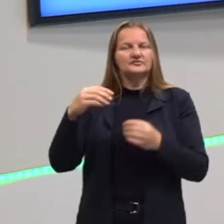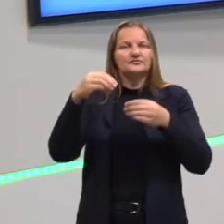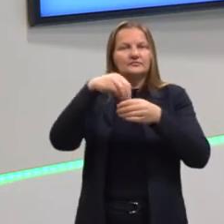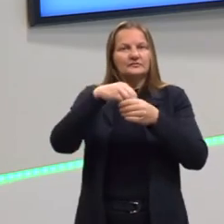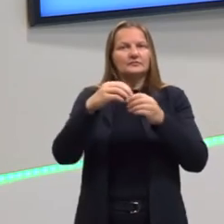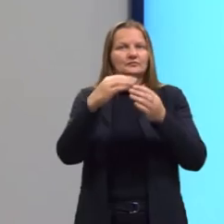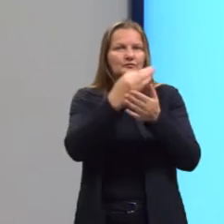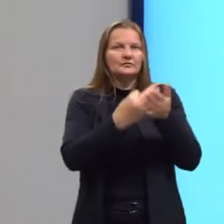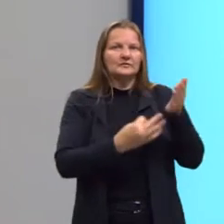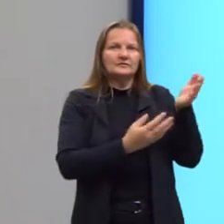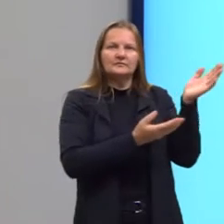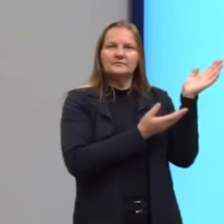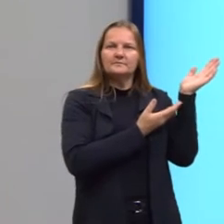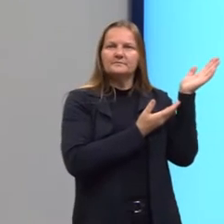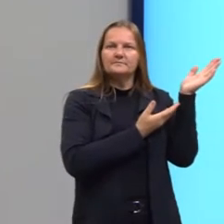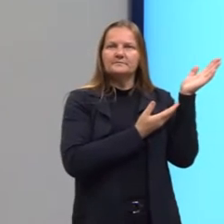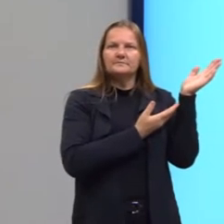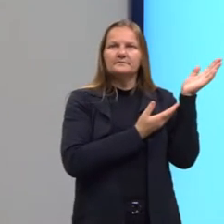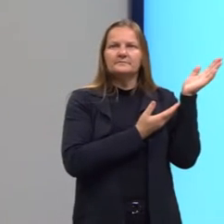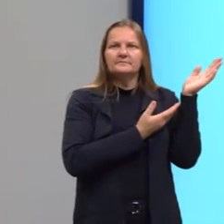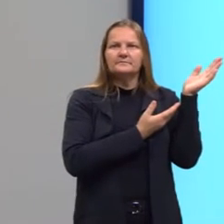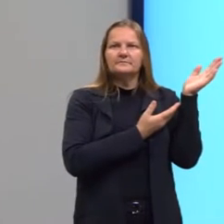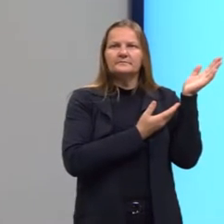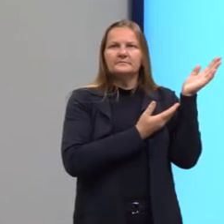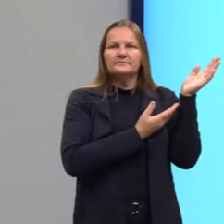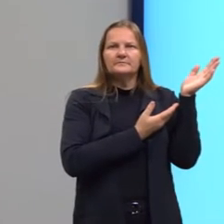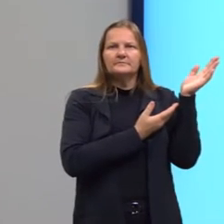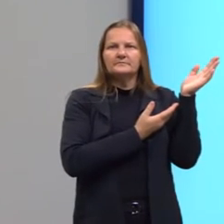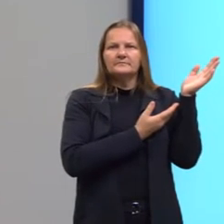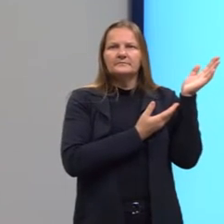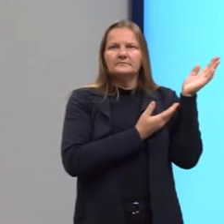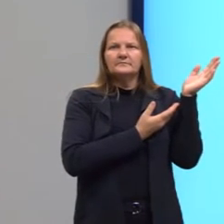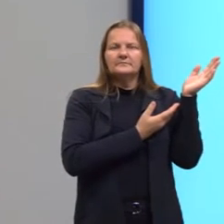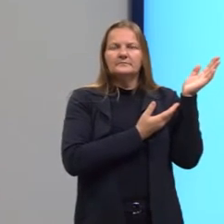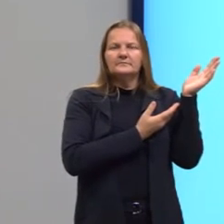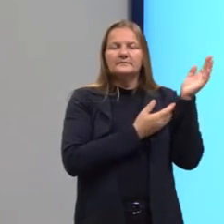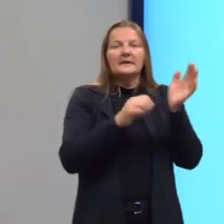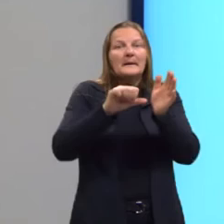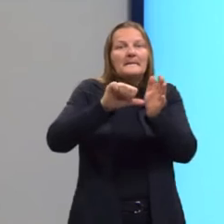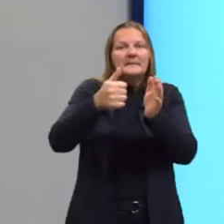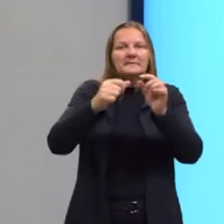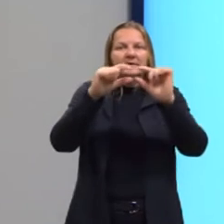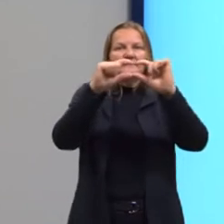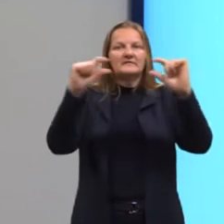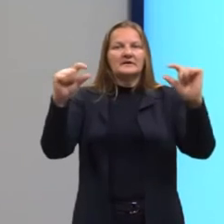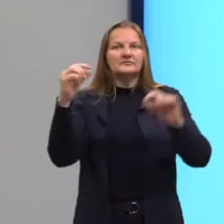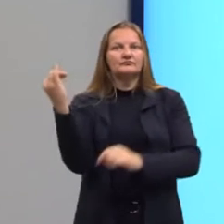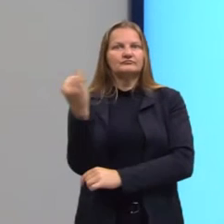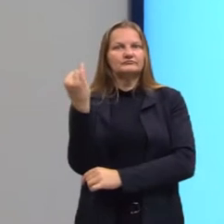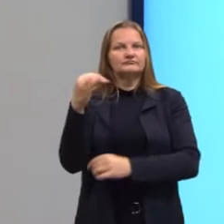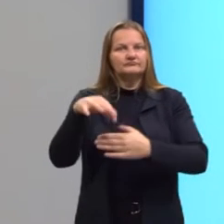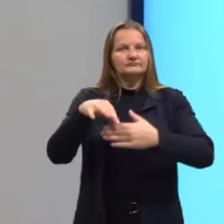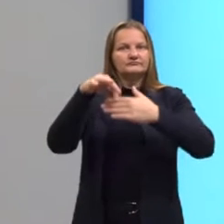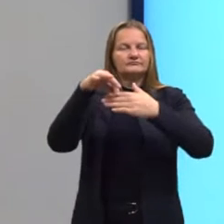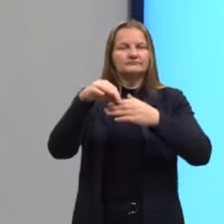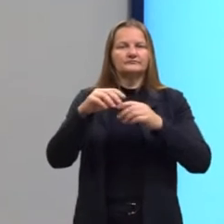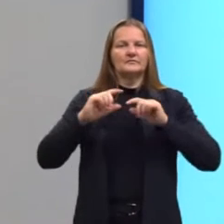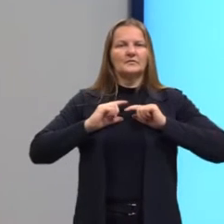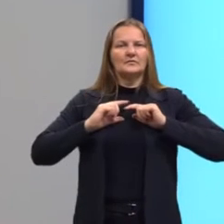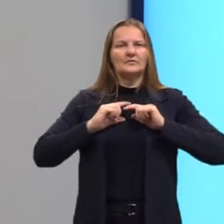minhas orações então eu botei assim ó nessa nessa primeira frase que eu destaquei diz o seguinte Israel